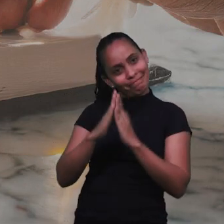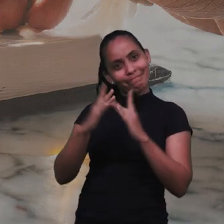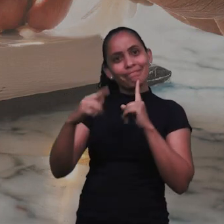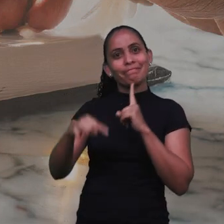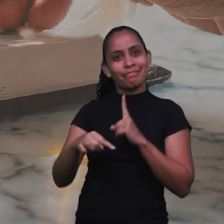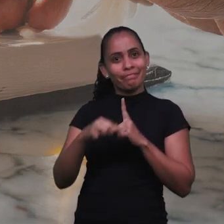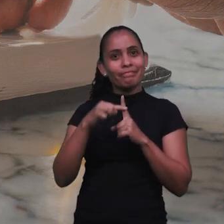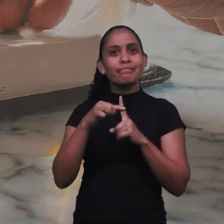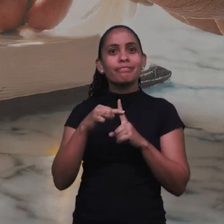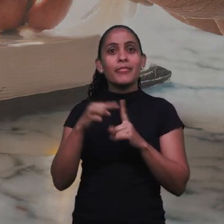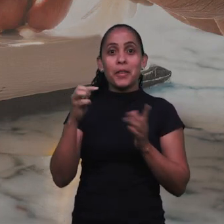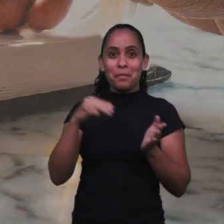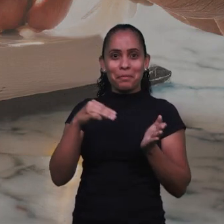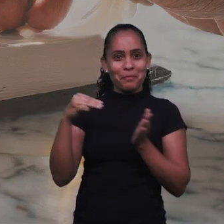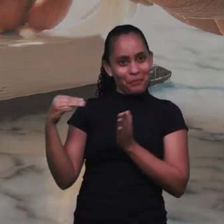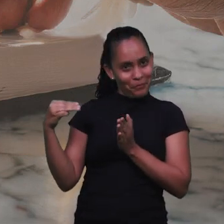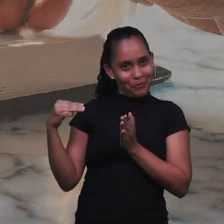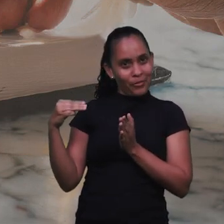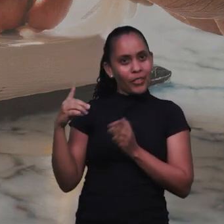pentecostal?